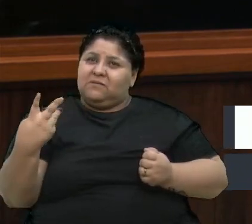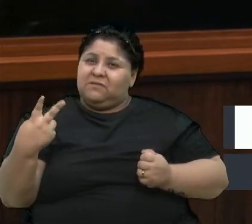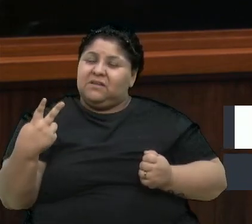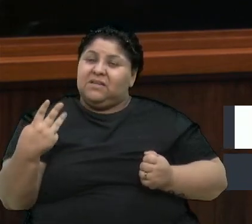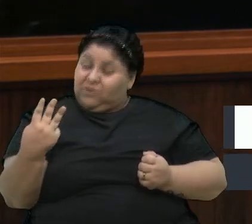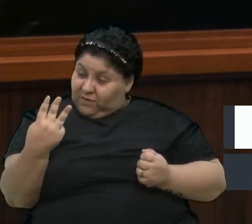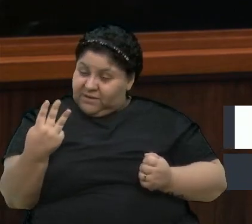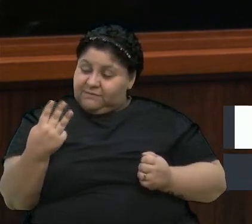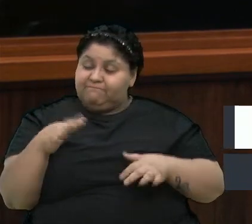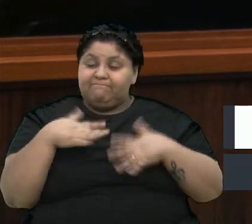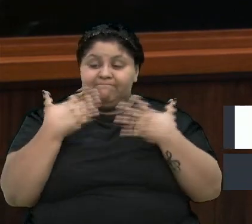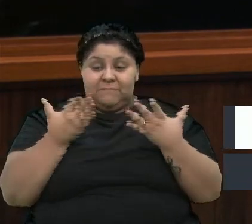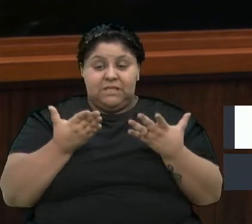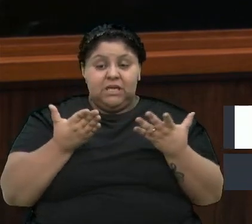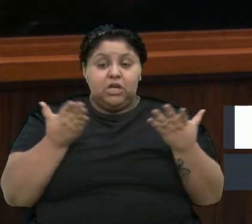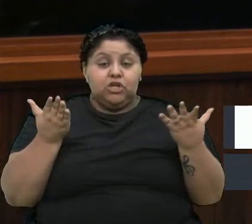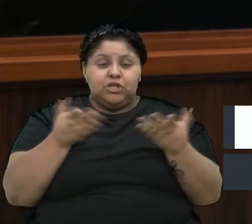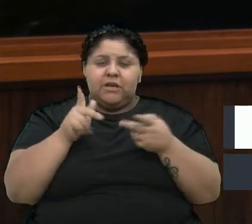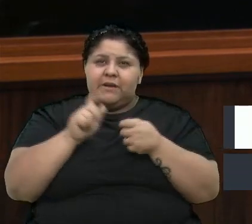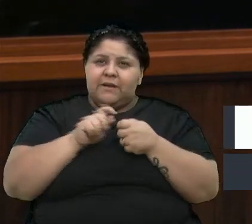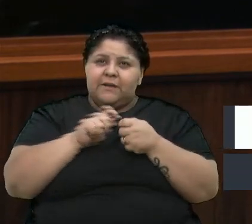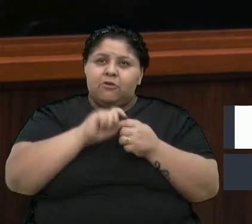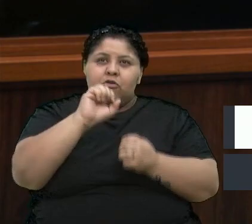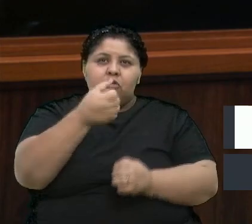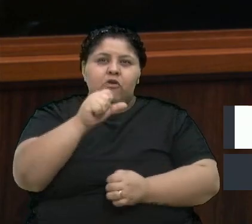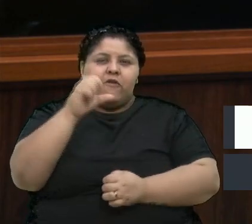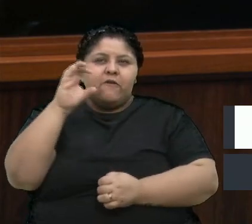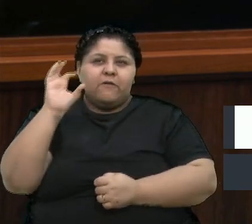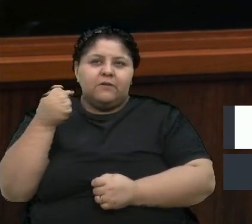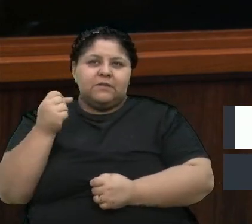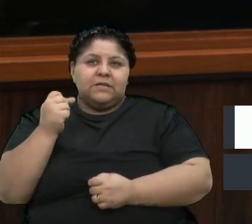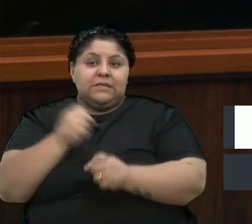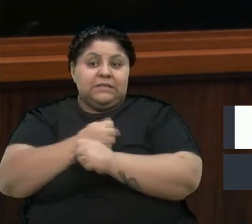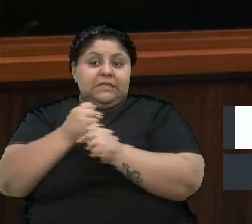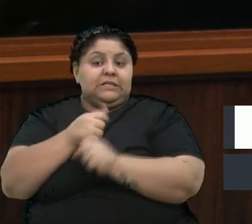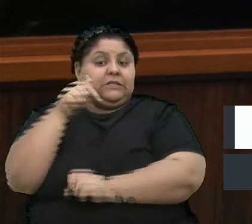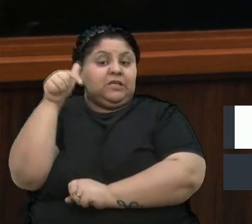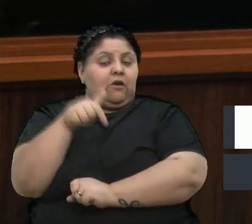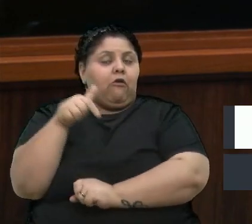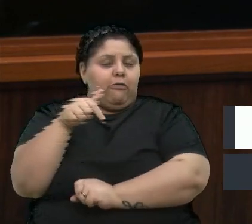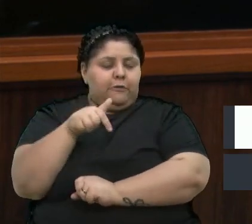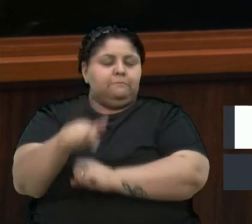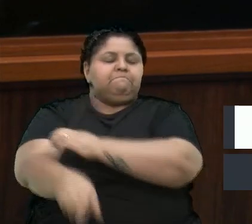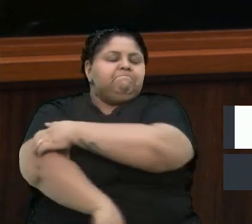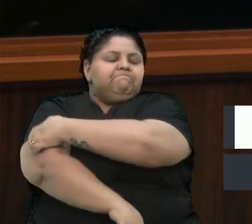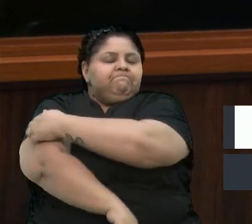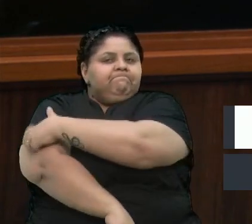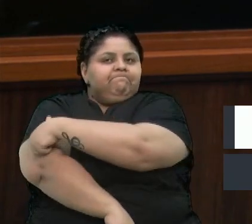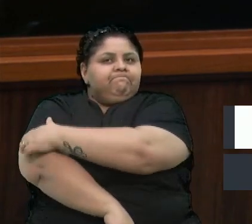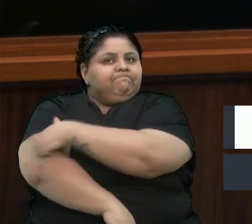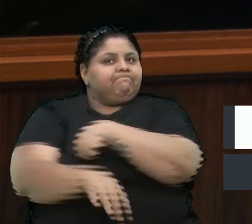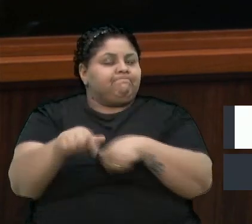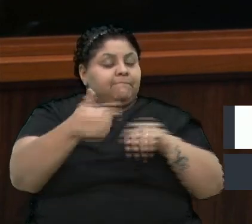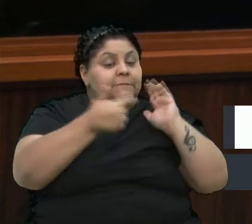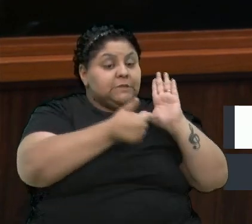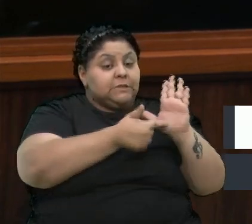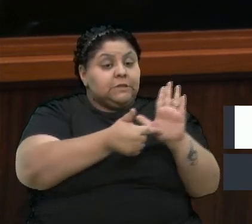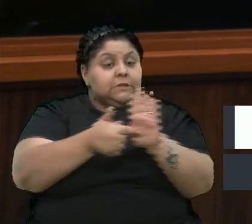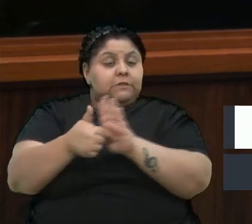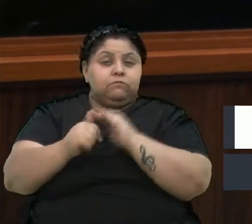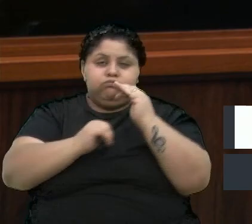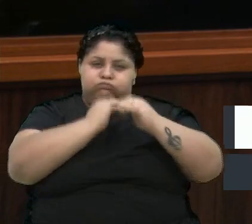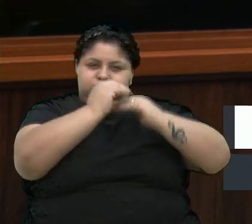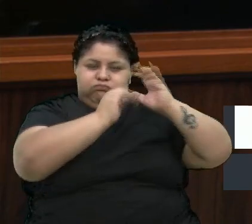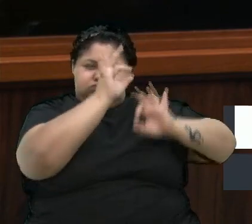está fazendo 80 anos esse ano, né? E esta exposição foi montada